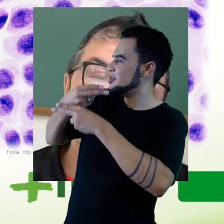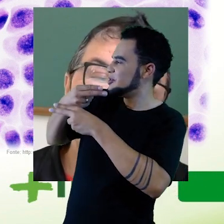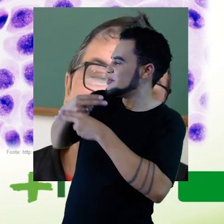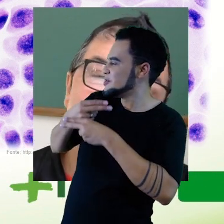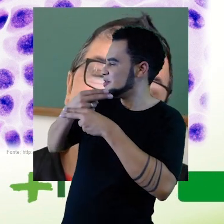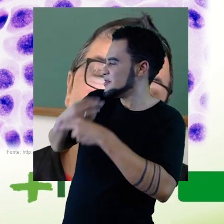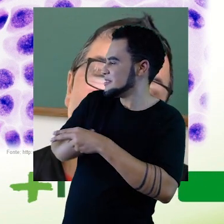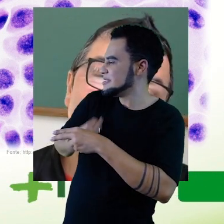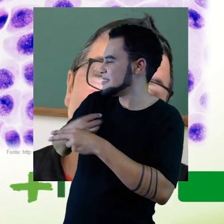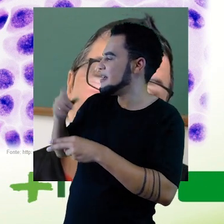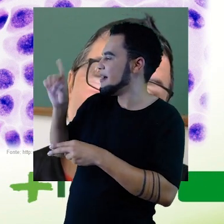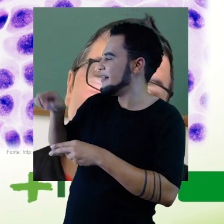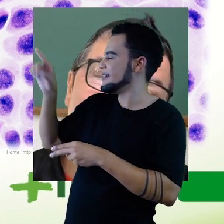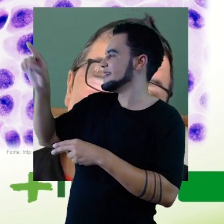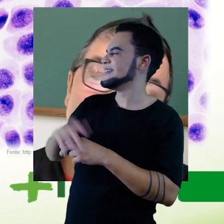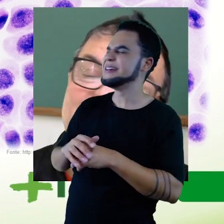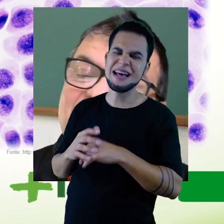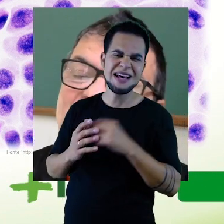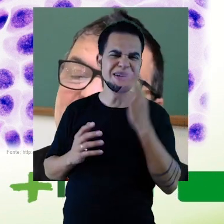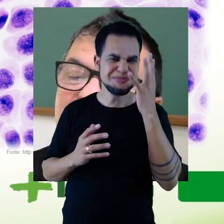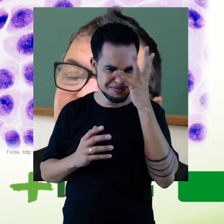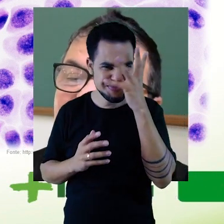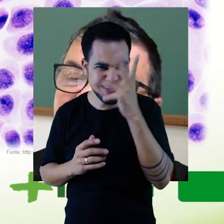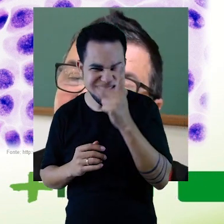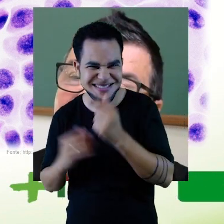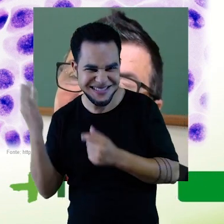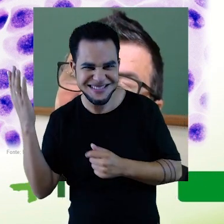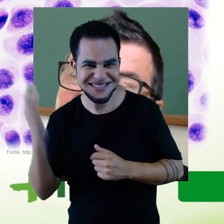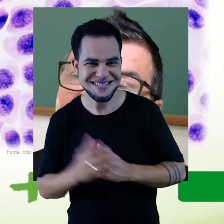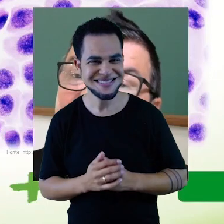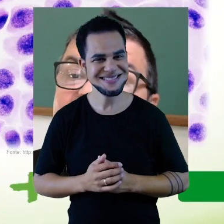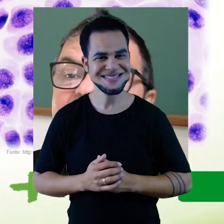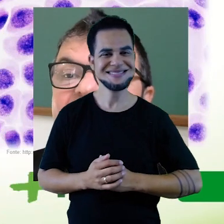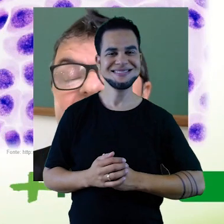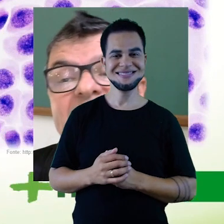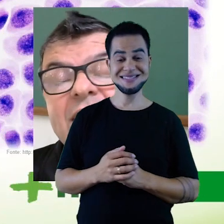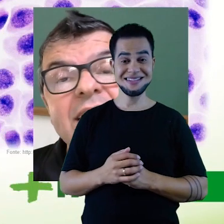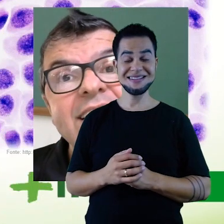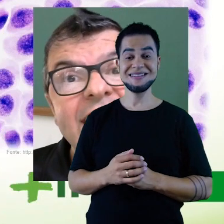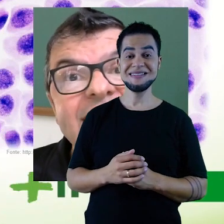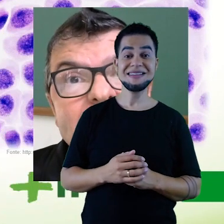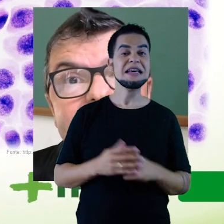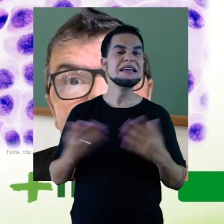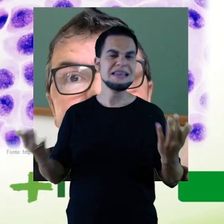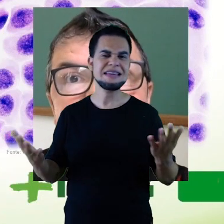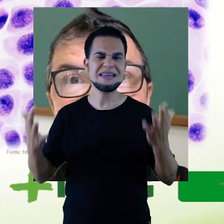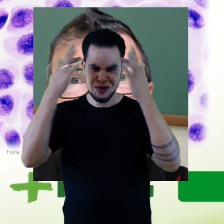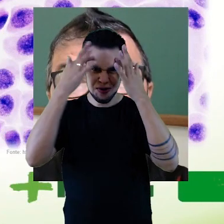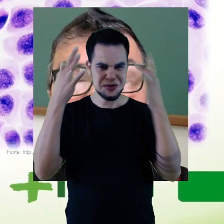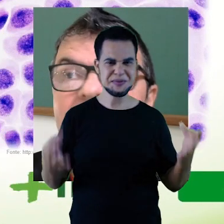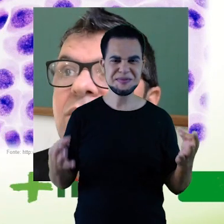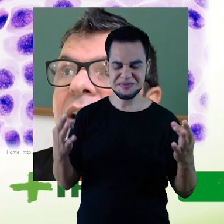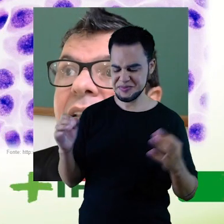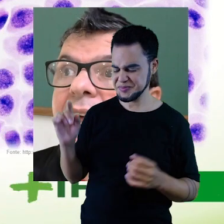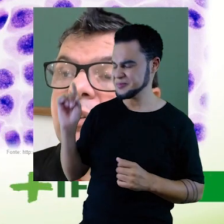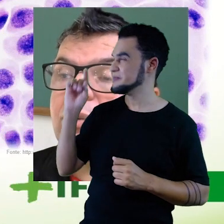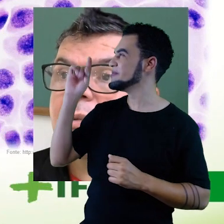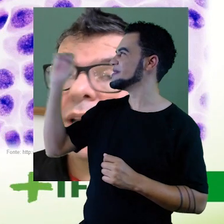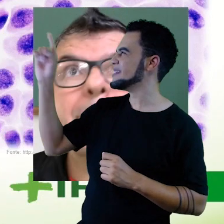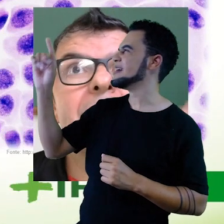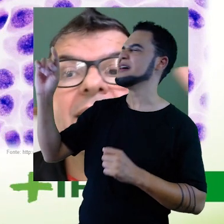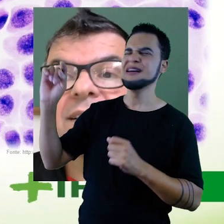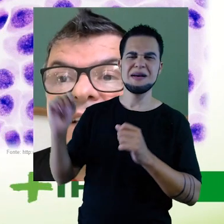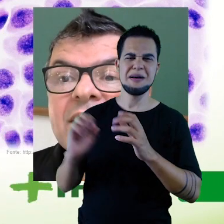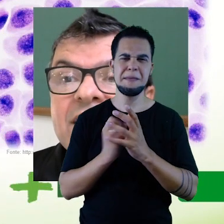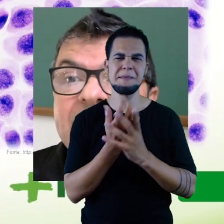no centro. Seria essa aqui, ó. Não é bonitinho, pessoal? E entendeu que num tecido,